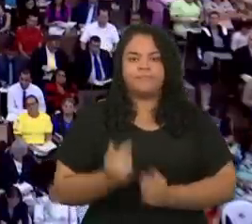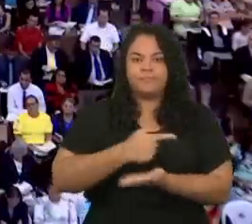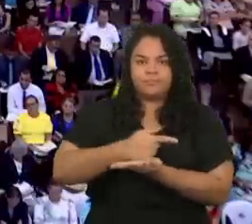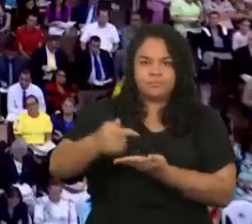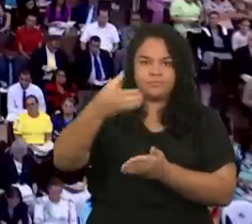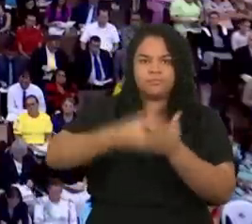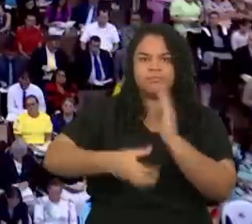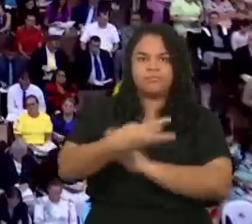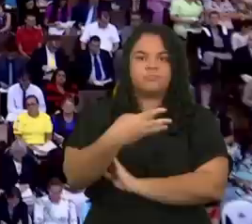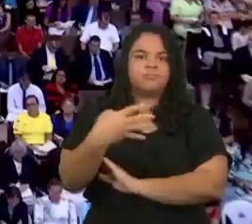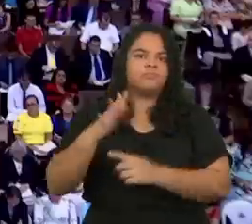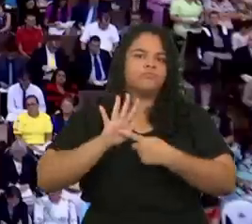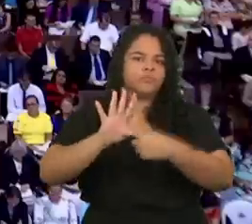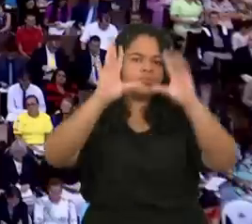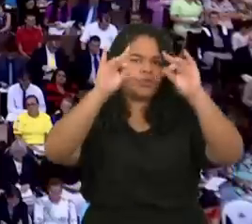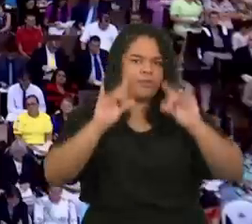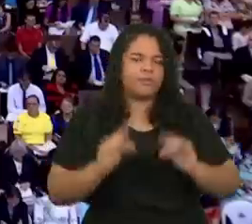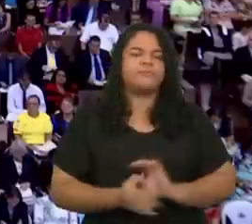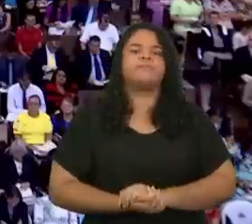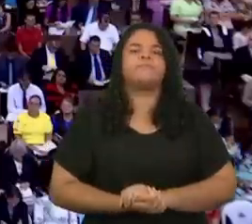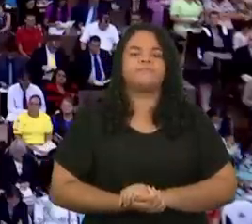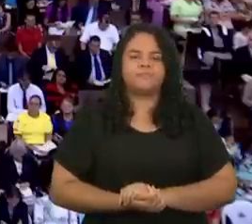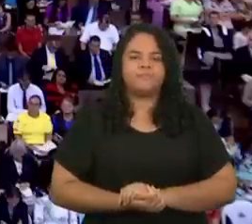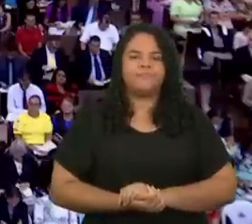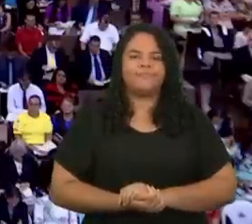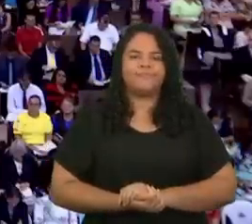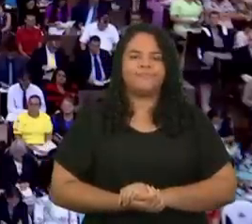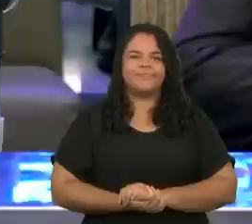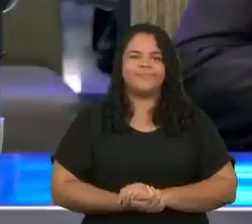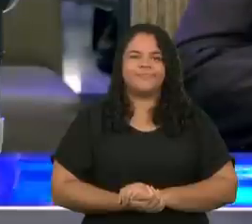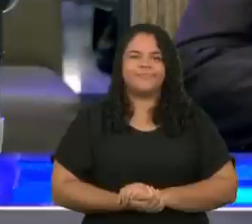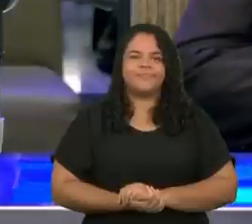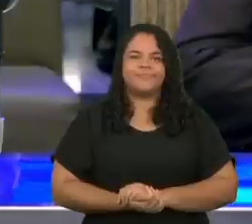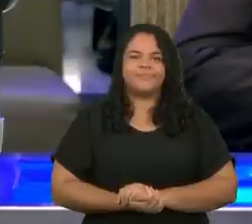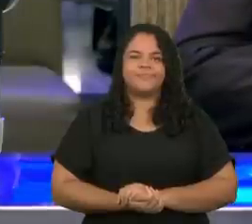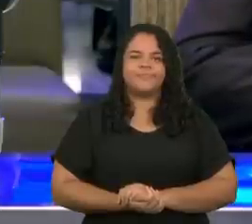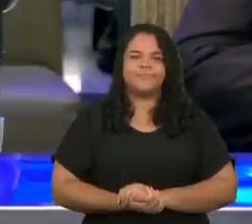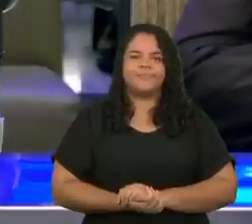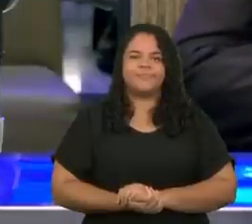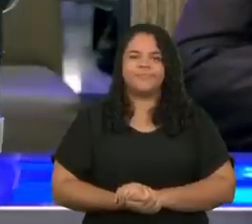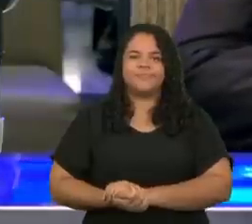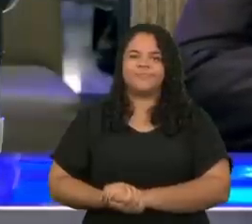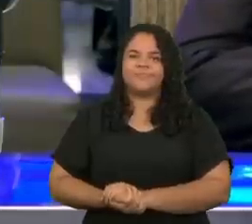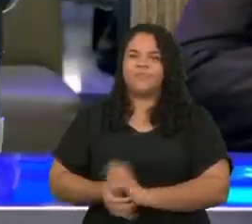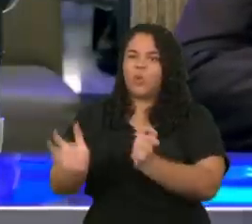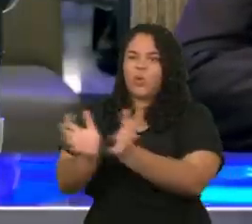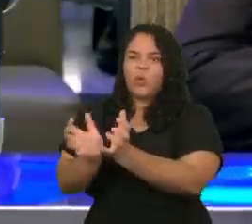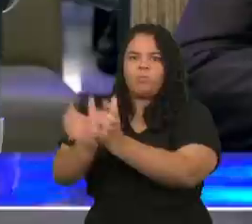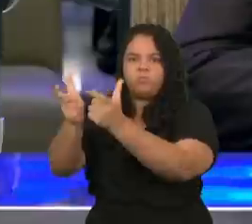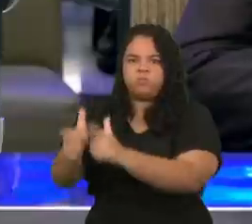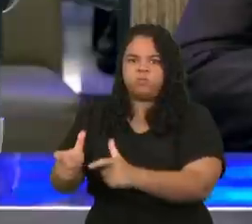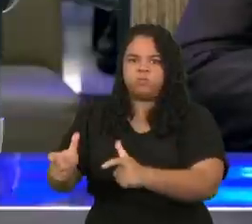que veio até sequem e ali esteve e nos diz a palavra de Deus que comprou